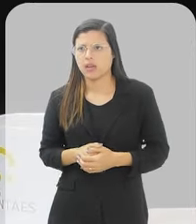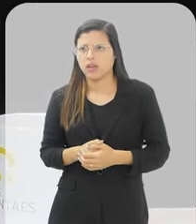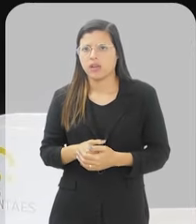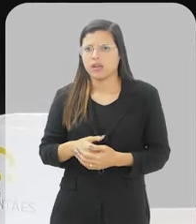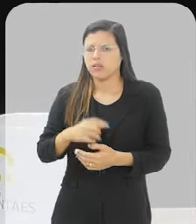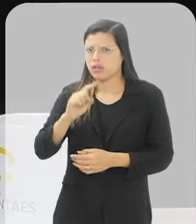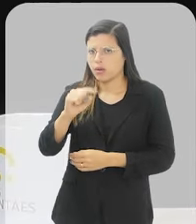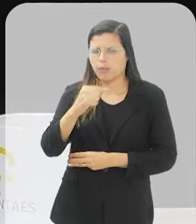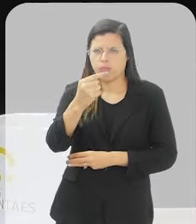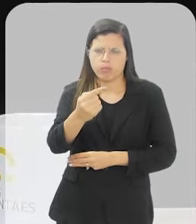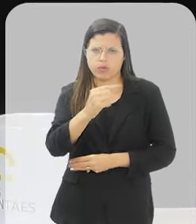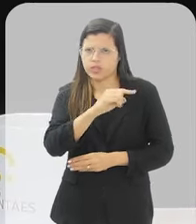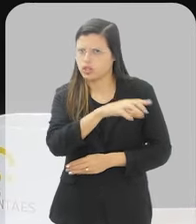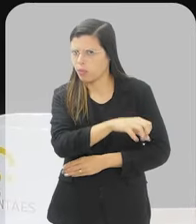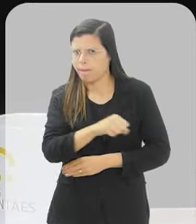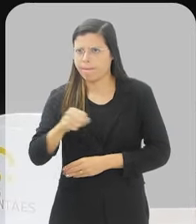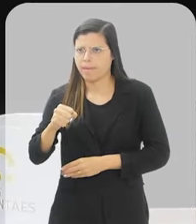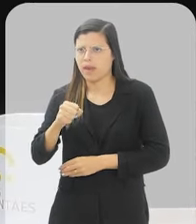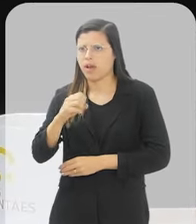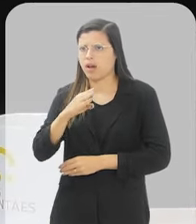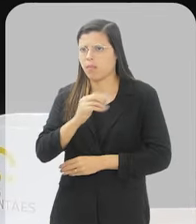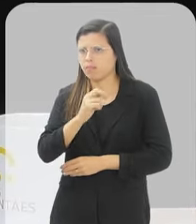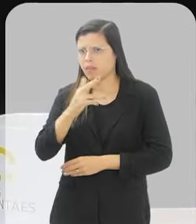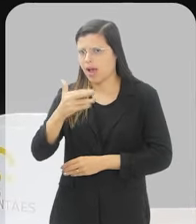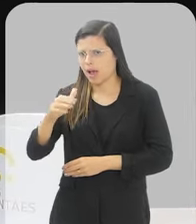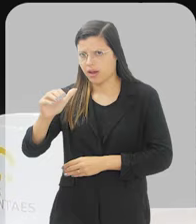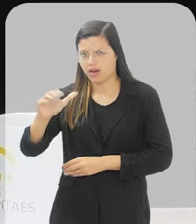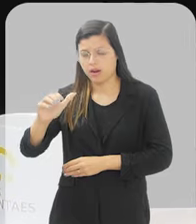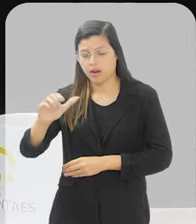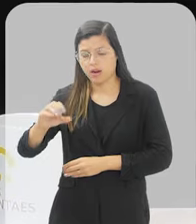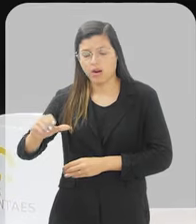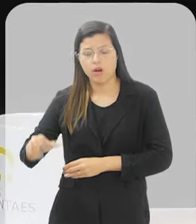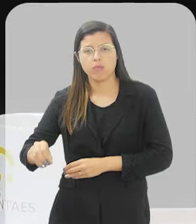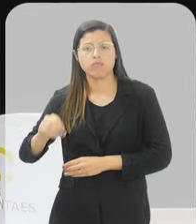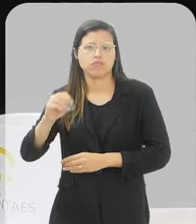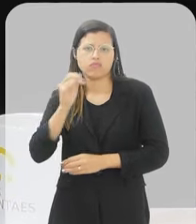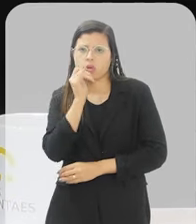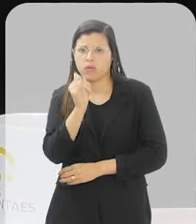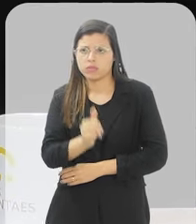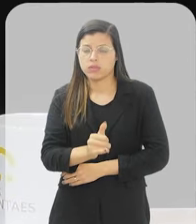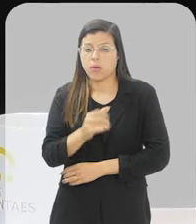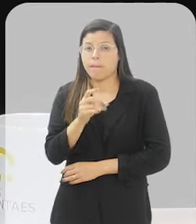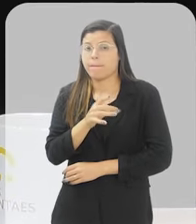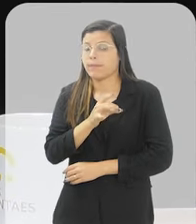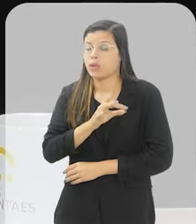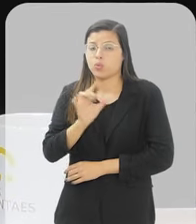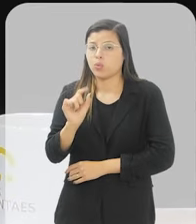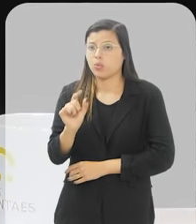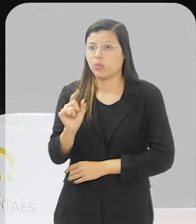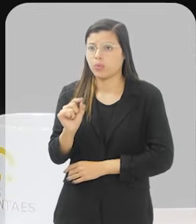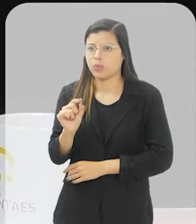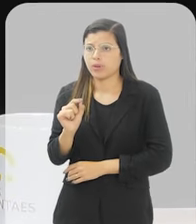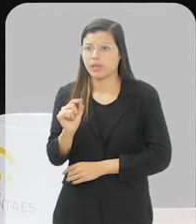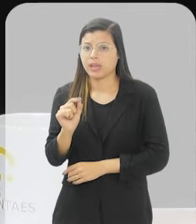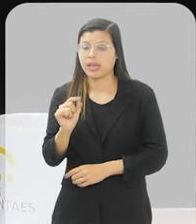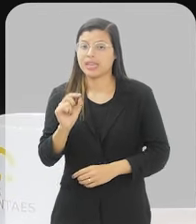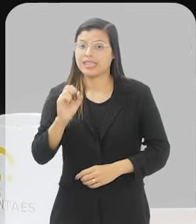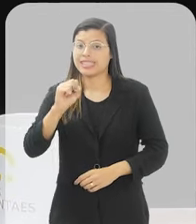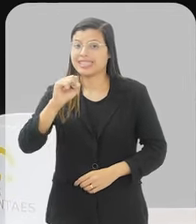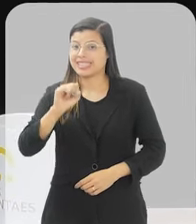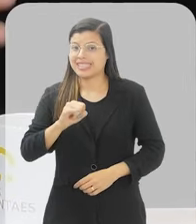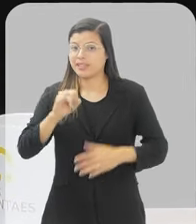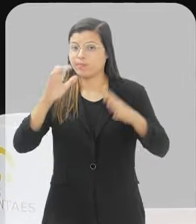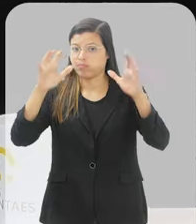gente retira no barracão. Aí eu avisei o chefe do carro, avisei a escola. E foi tranquilamente. O meu único medo só era de que